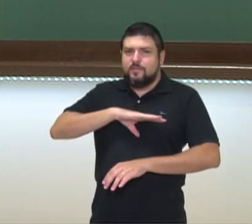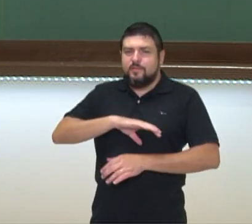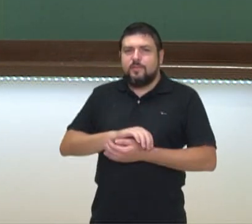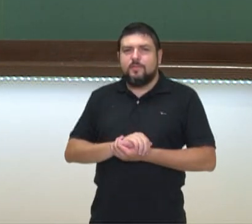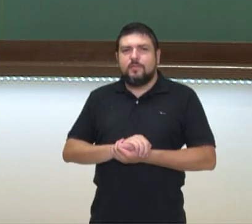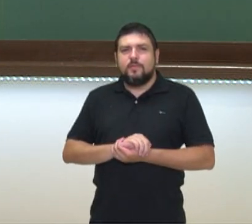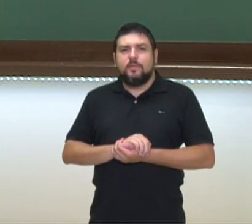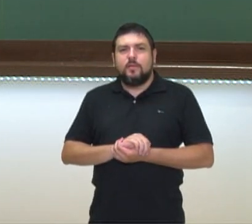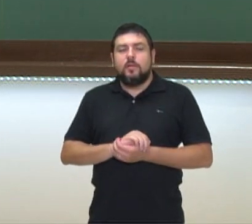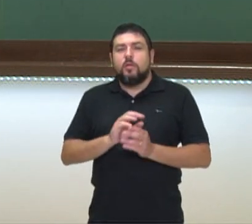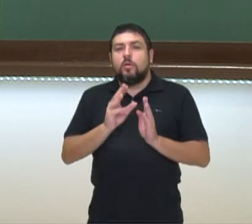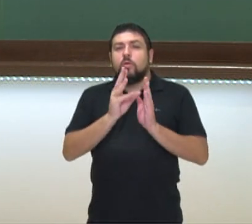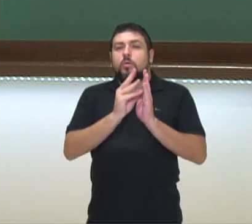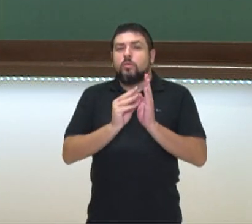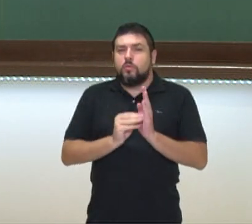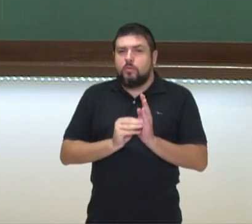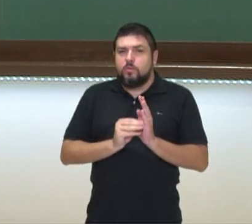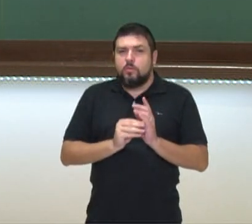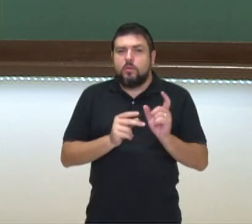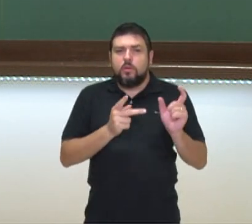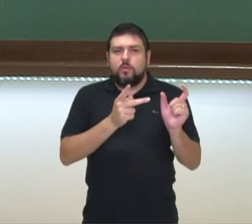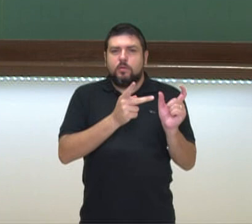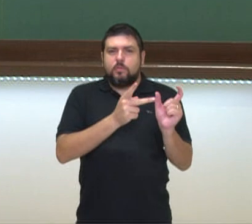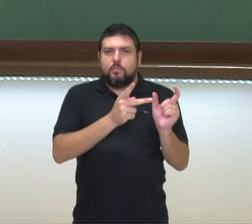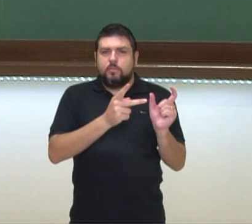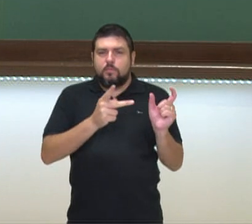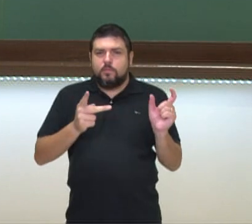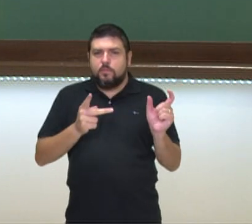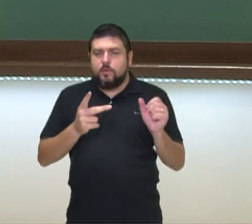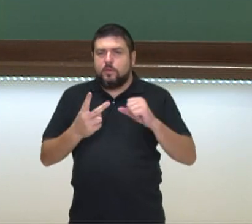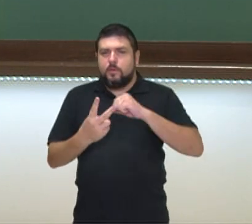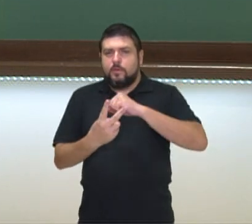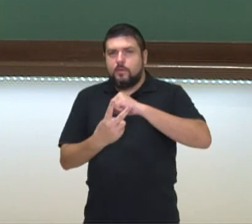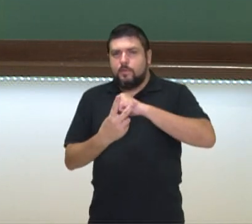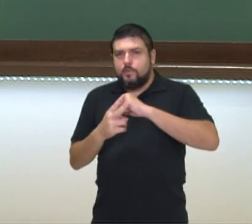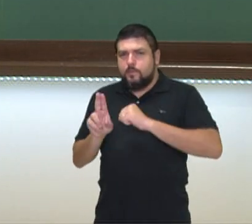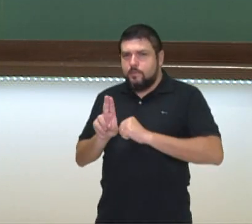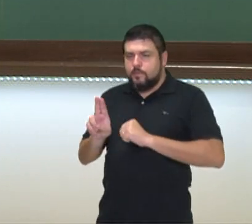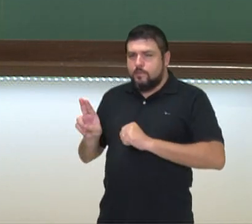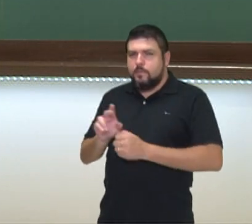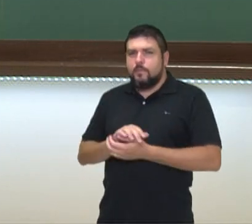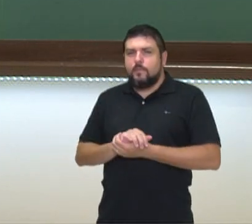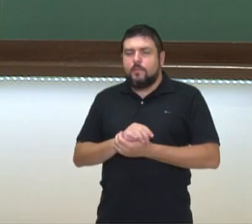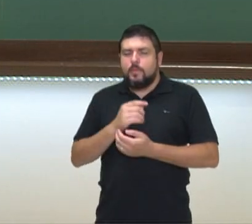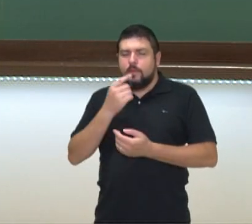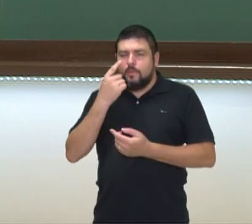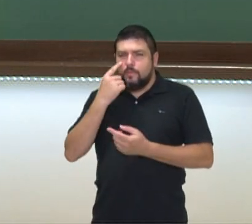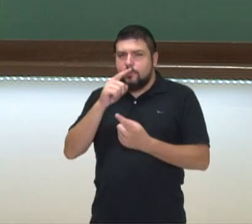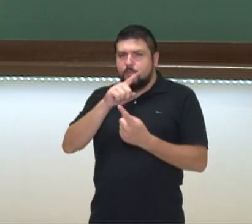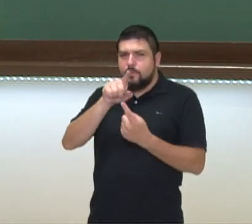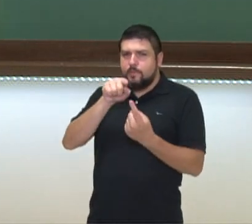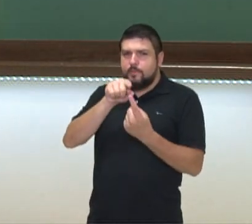é predicado verbo nominal. Convido você a ver o nosso objetivo da aula.